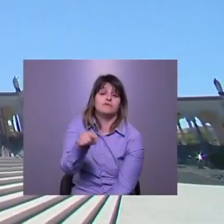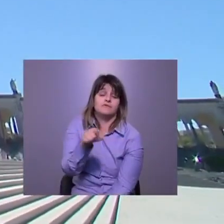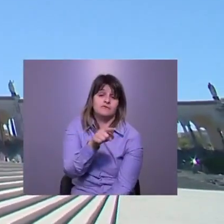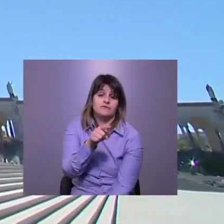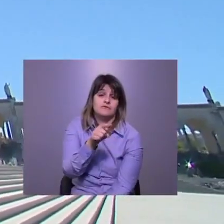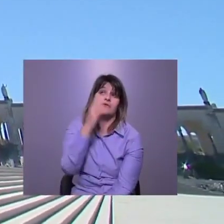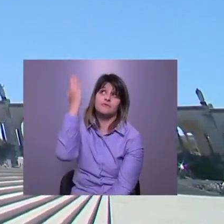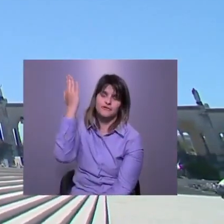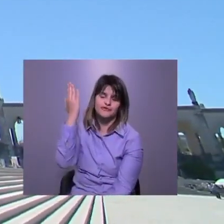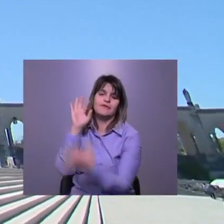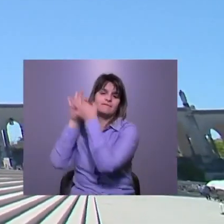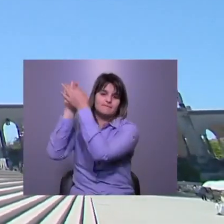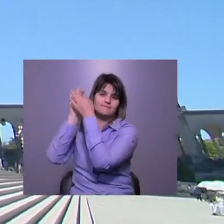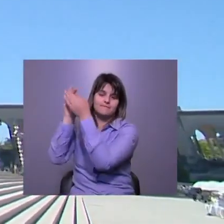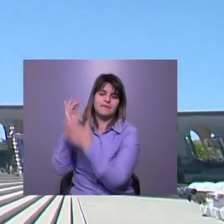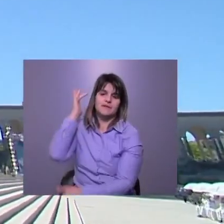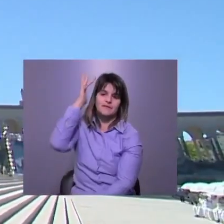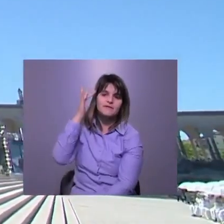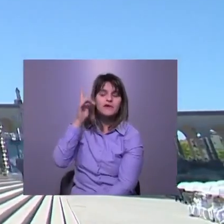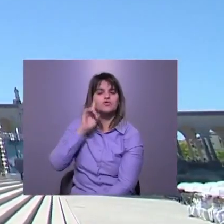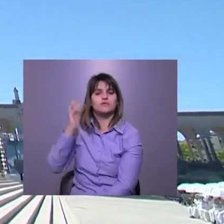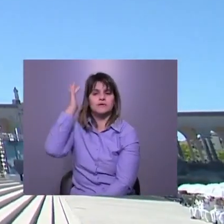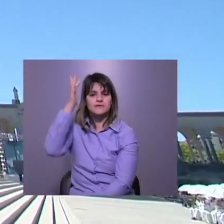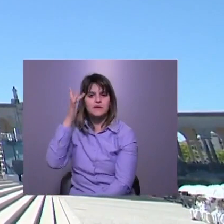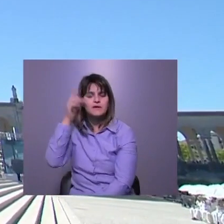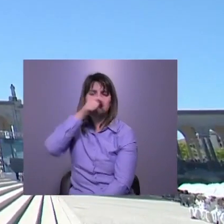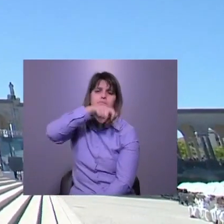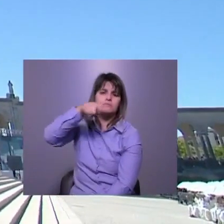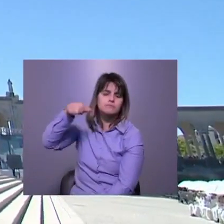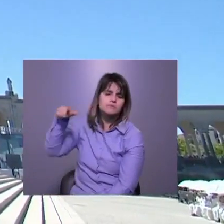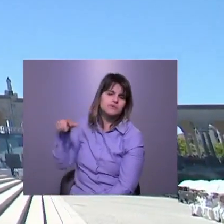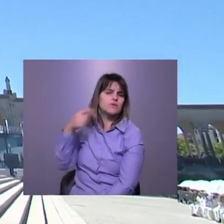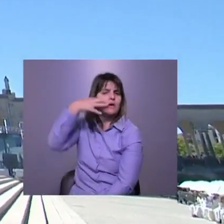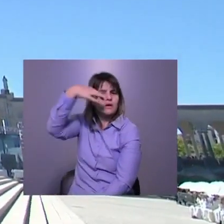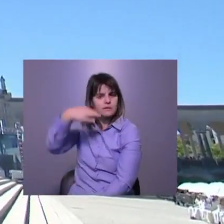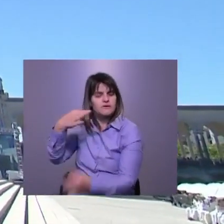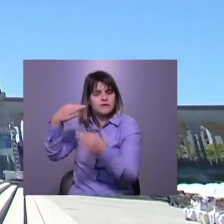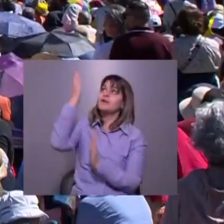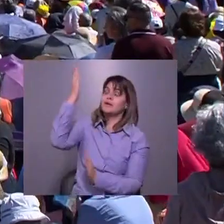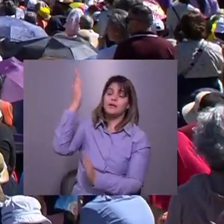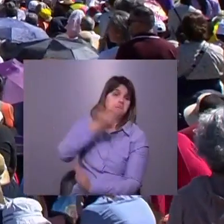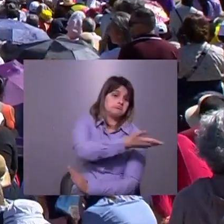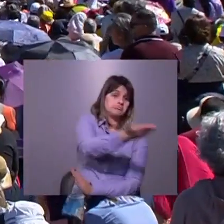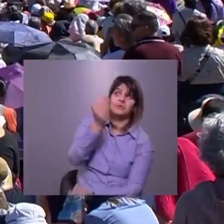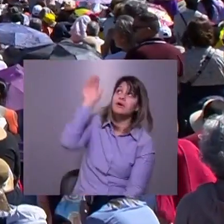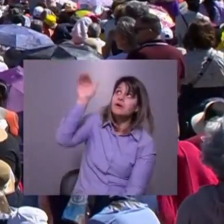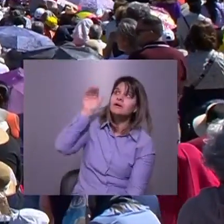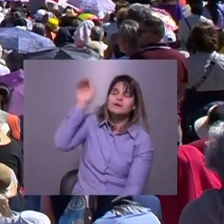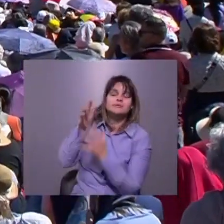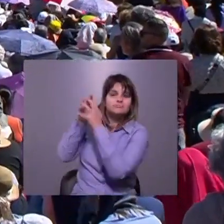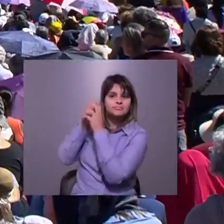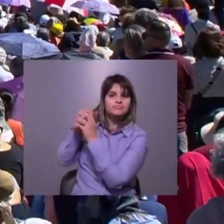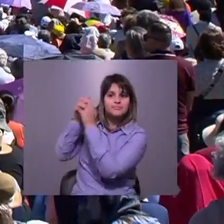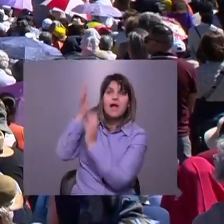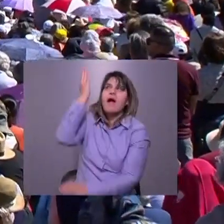A mensagem profética de Fátima em contraste com os profetas da desgraça. Foi assim que o secretário de